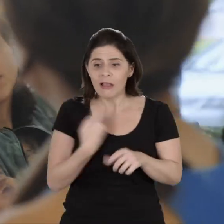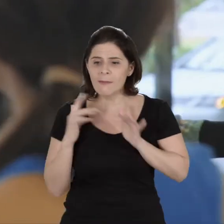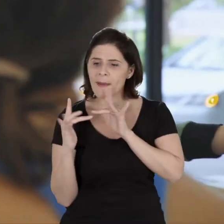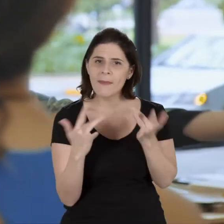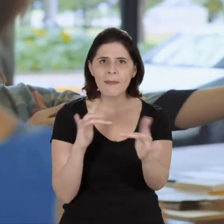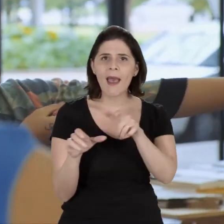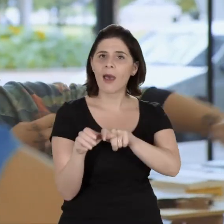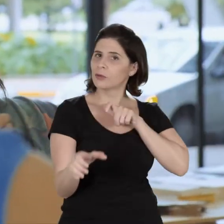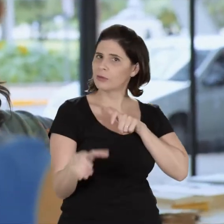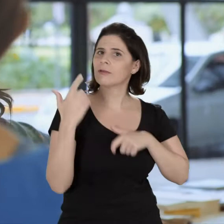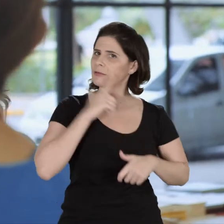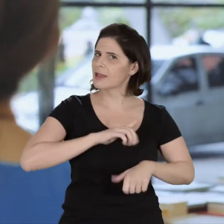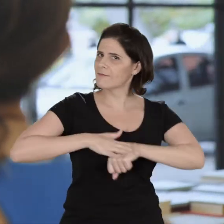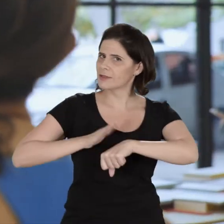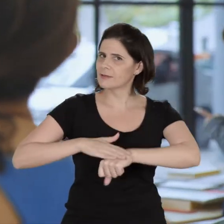mesmo.